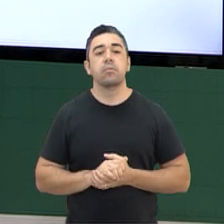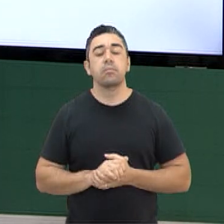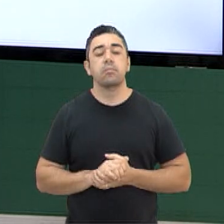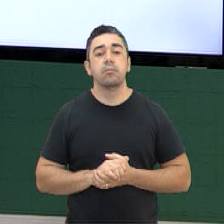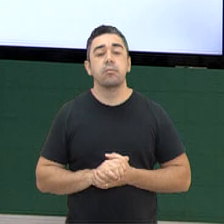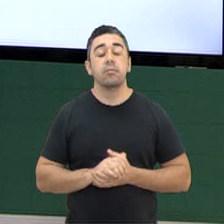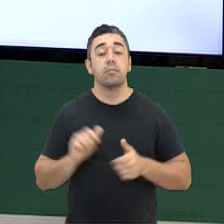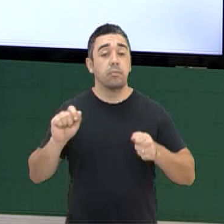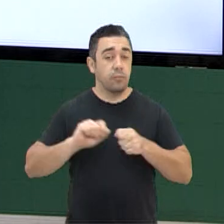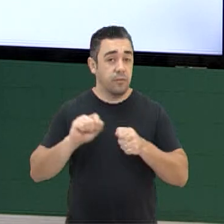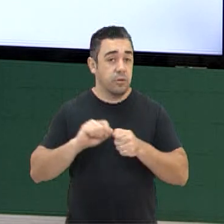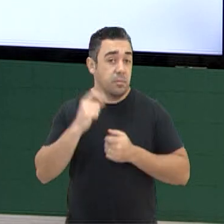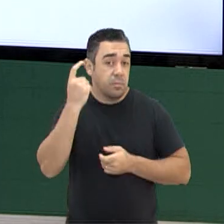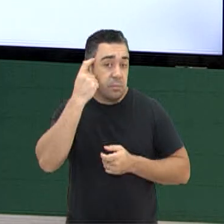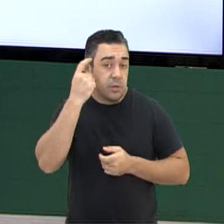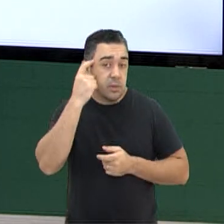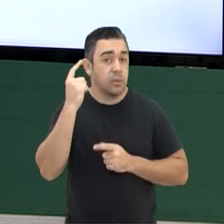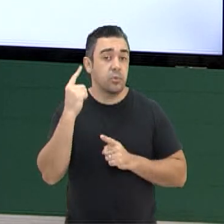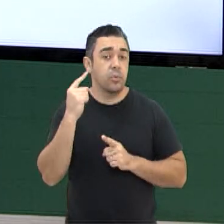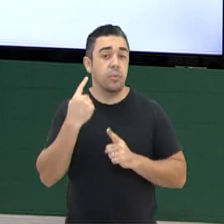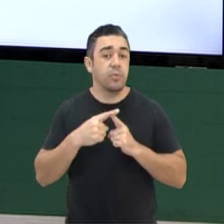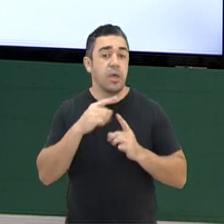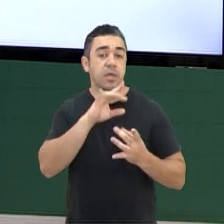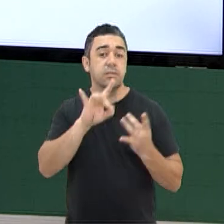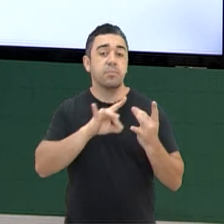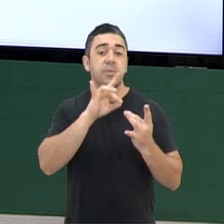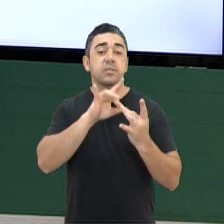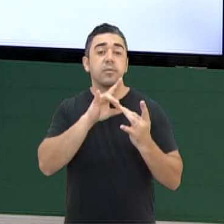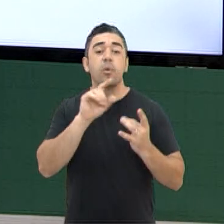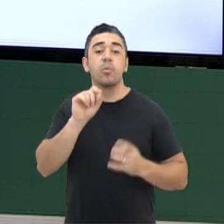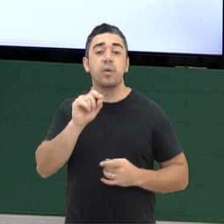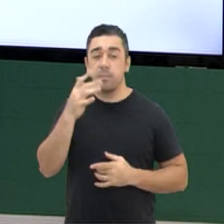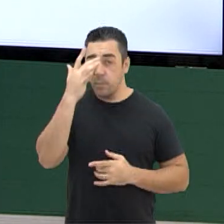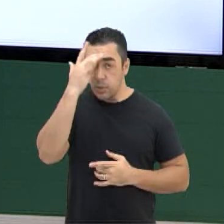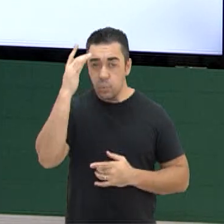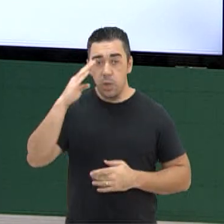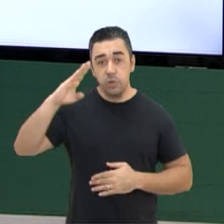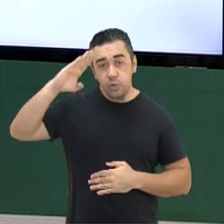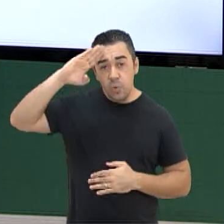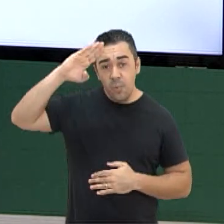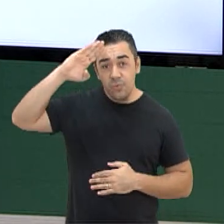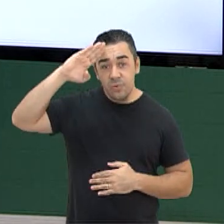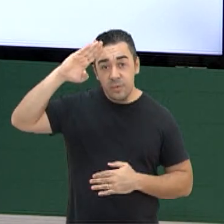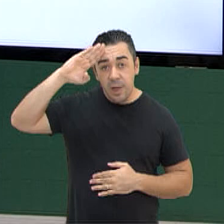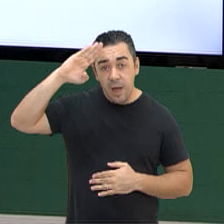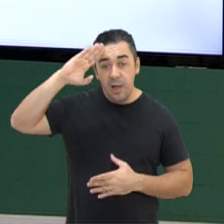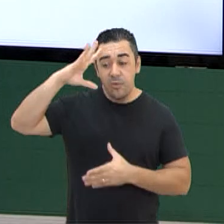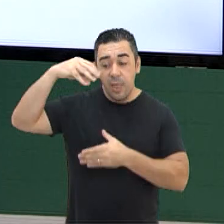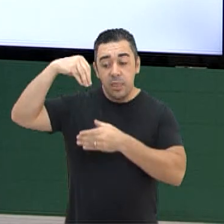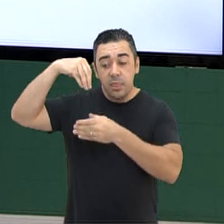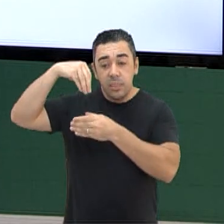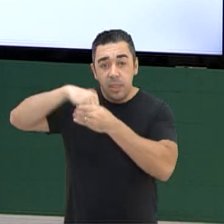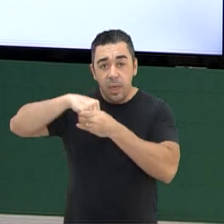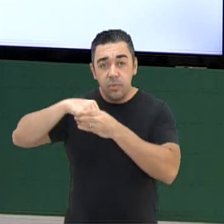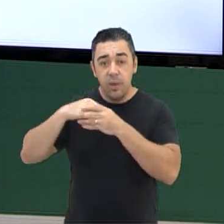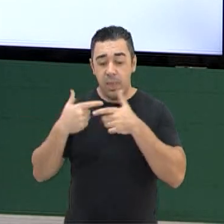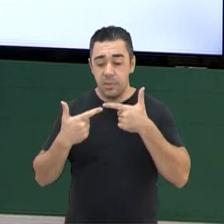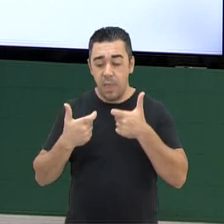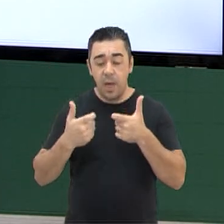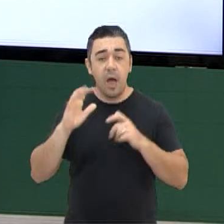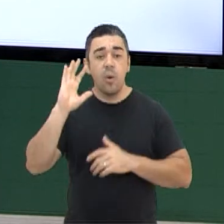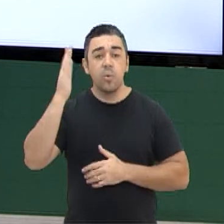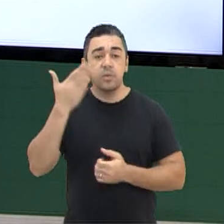e foi pensado especificamente para os veteranos de guerra que haviam sofrido algum tipo de mutilação.